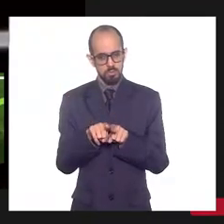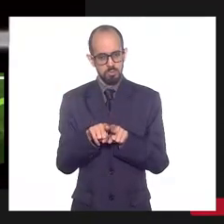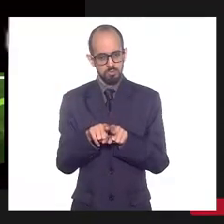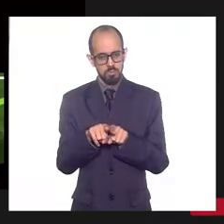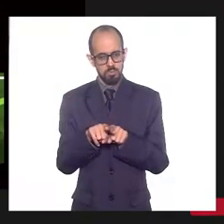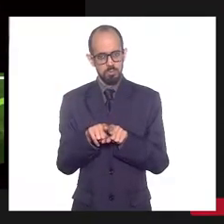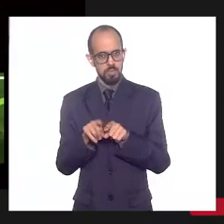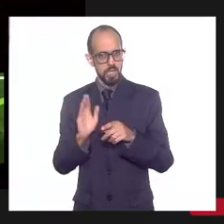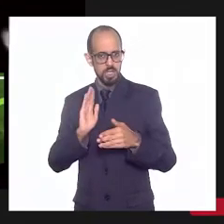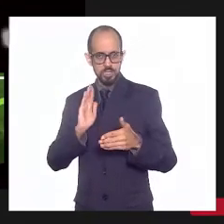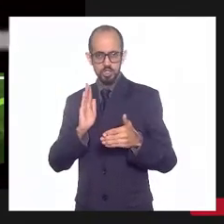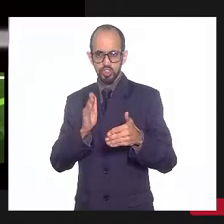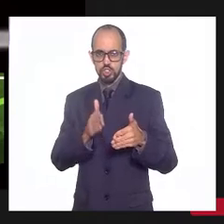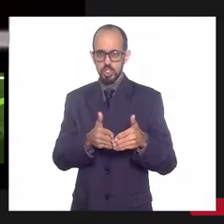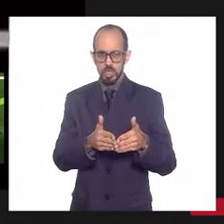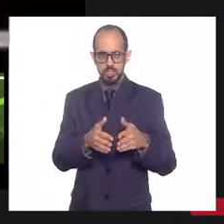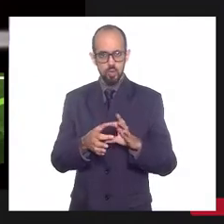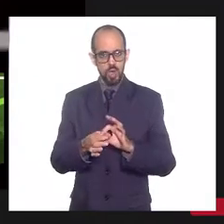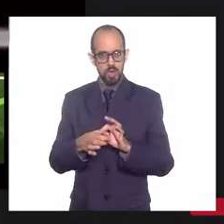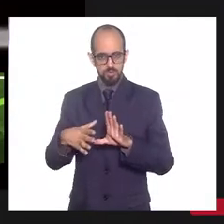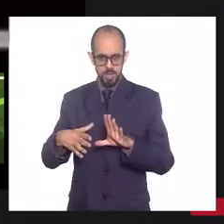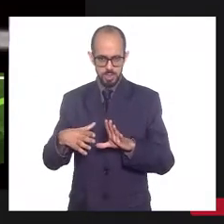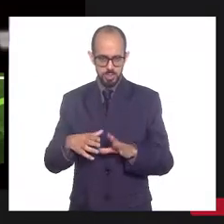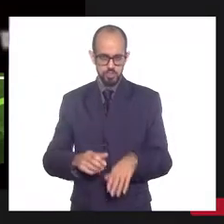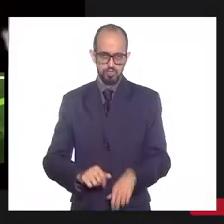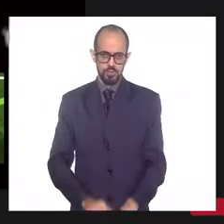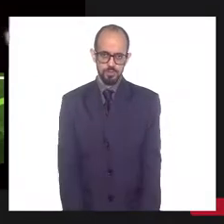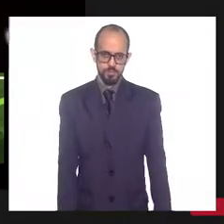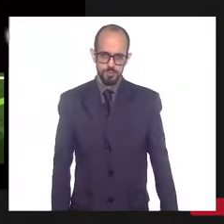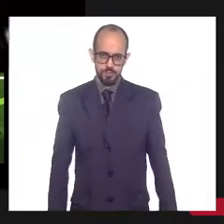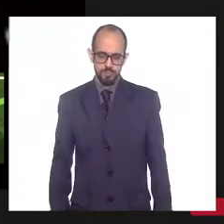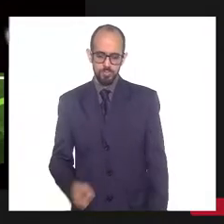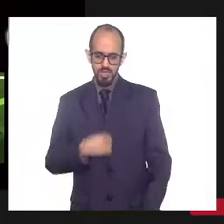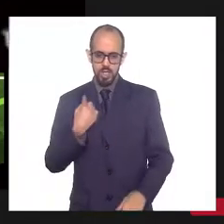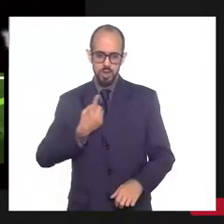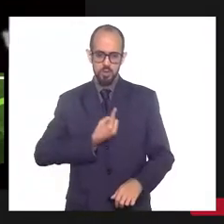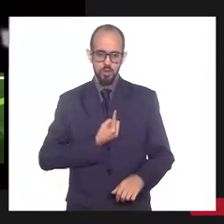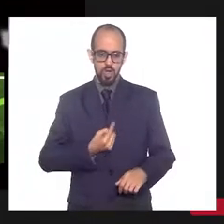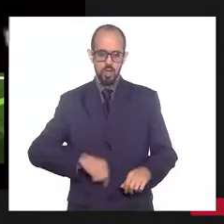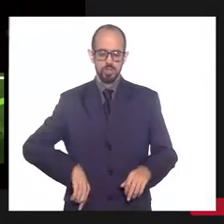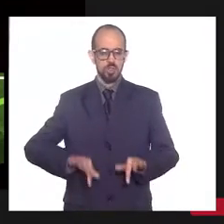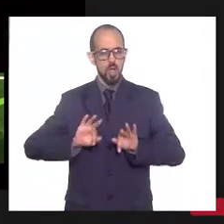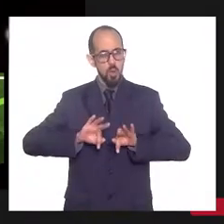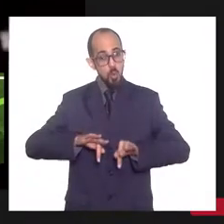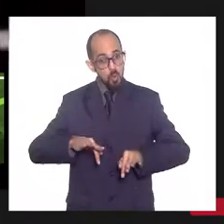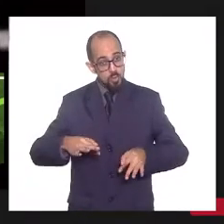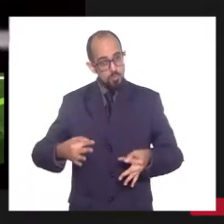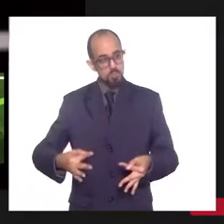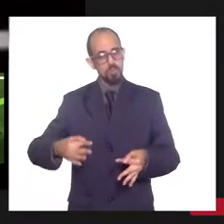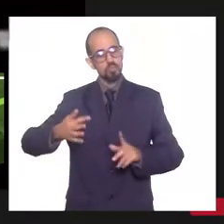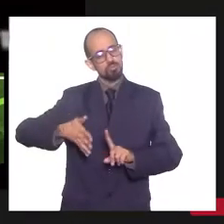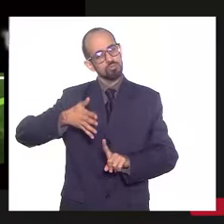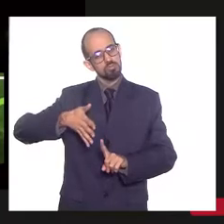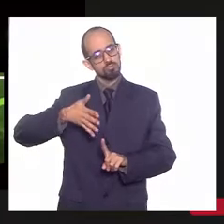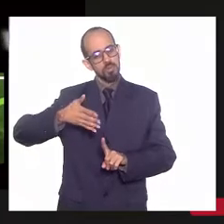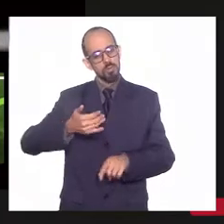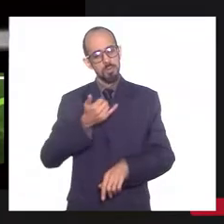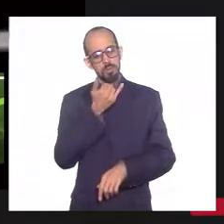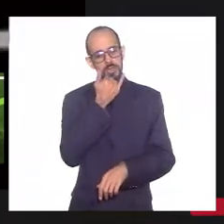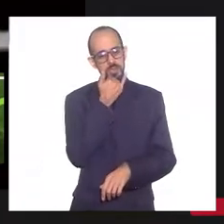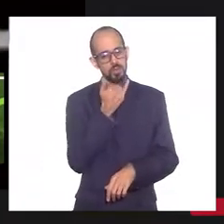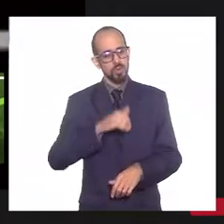a Libertadores a nossa nossa humilde intervenção me perdoe a